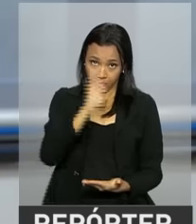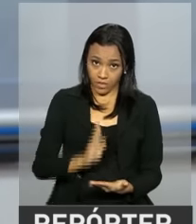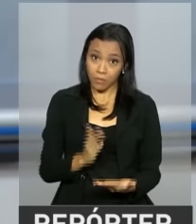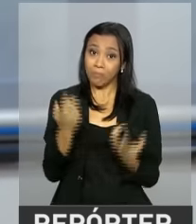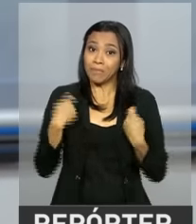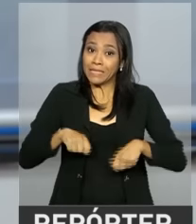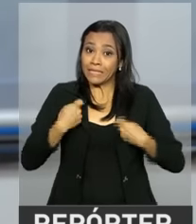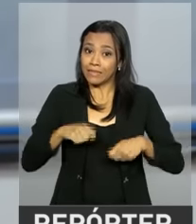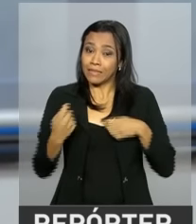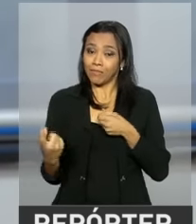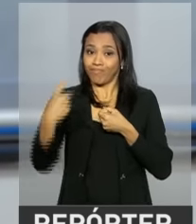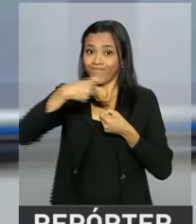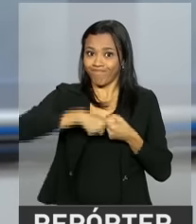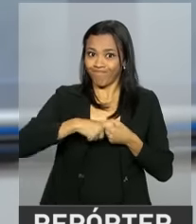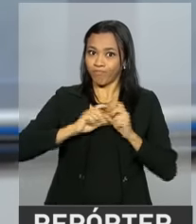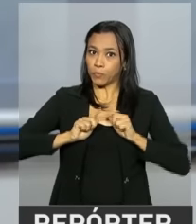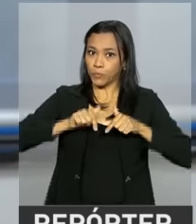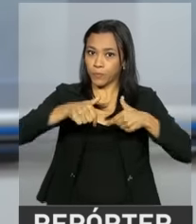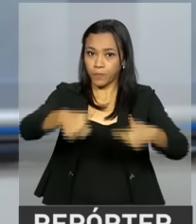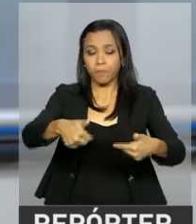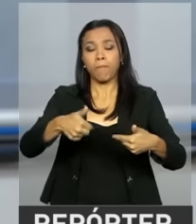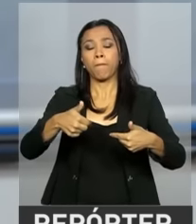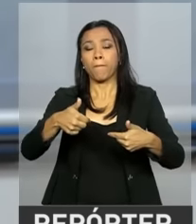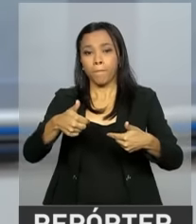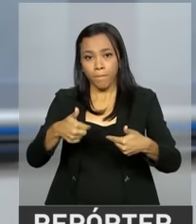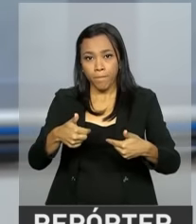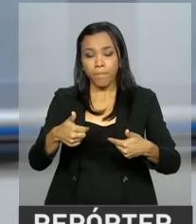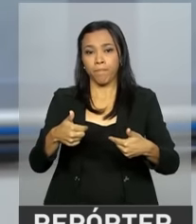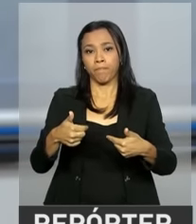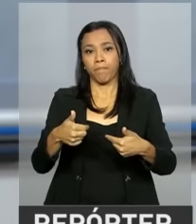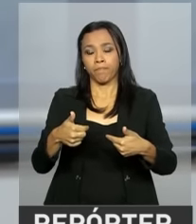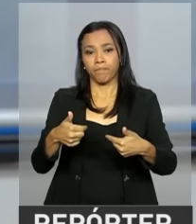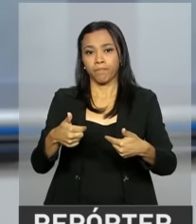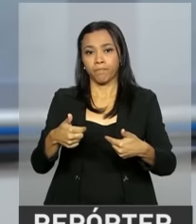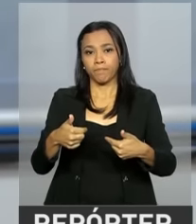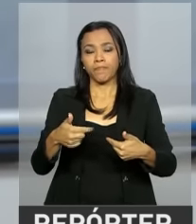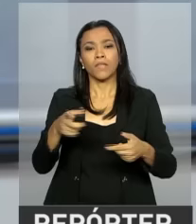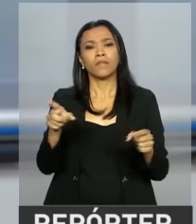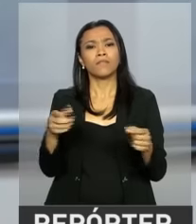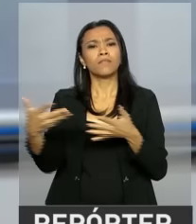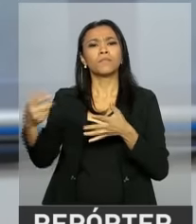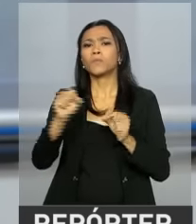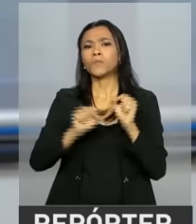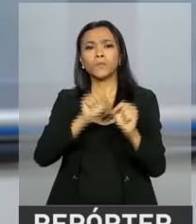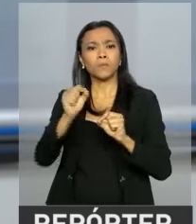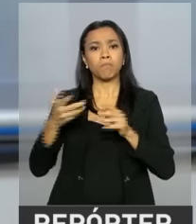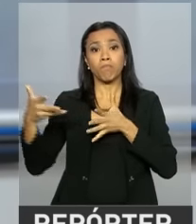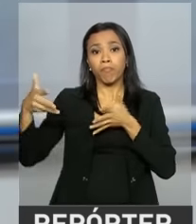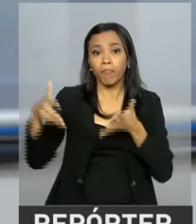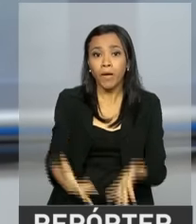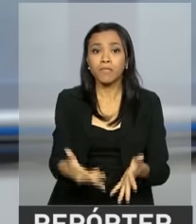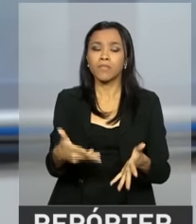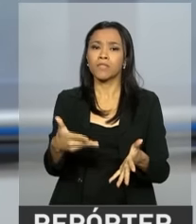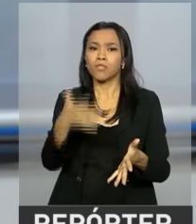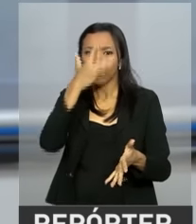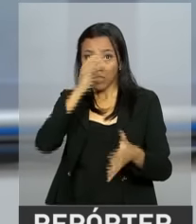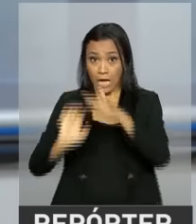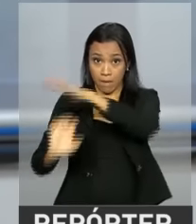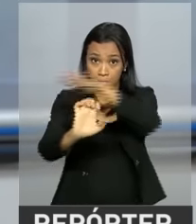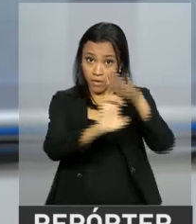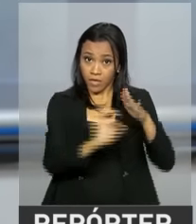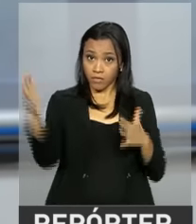parceria precisando eh da da eh da participação de investidores que